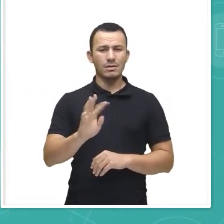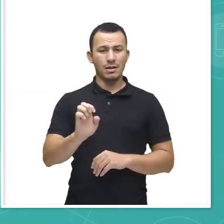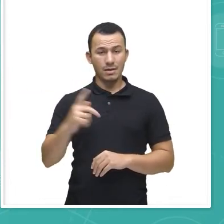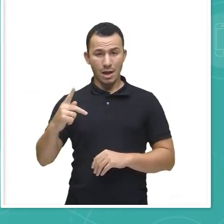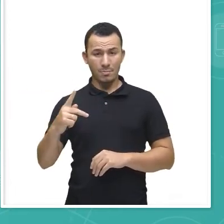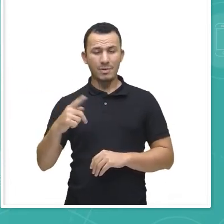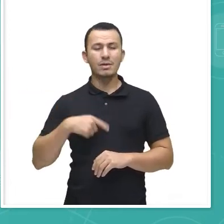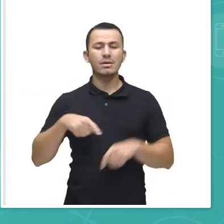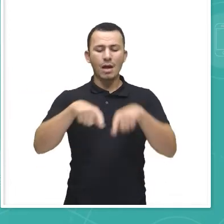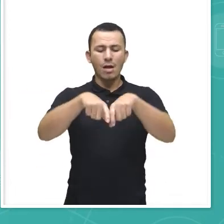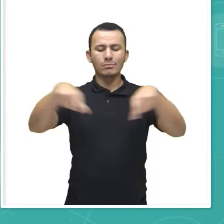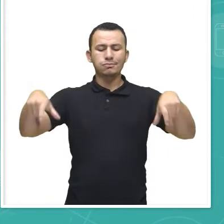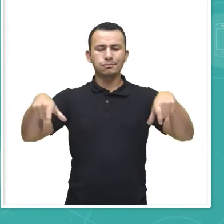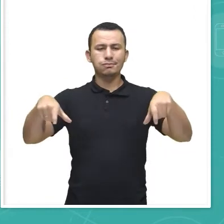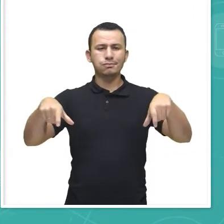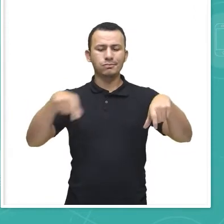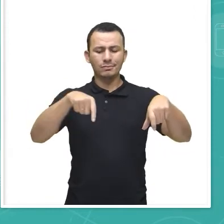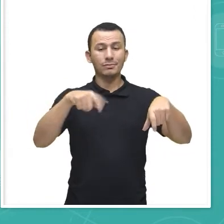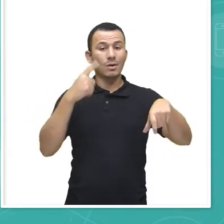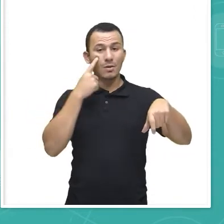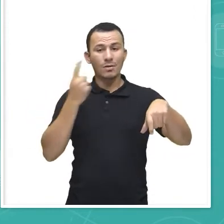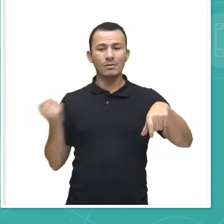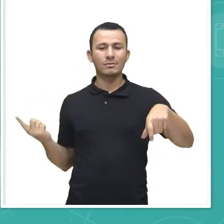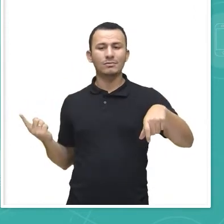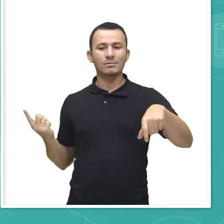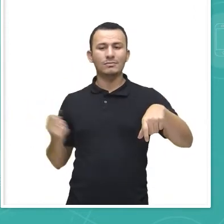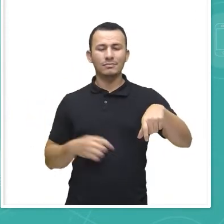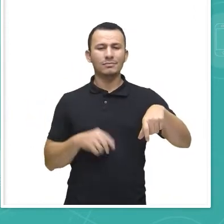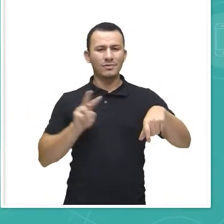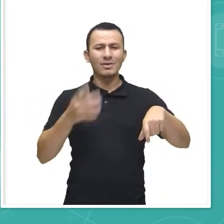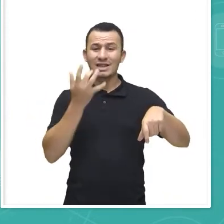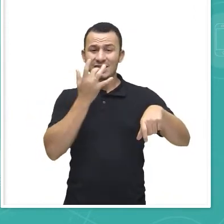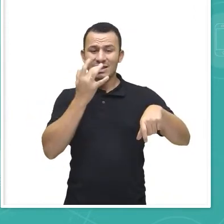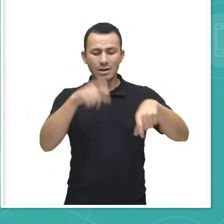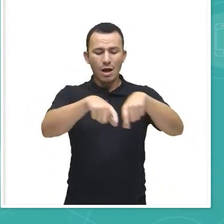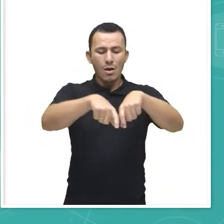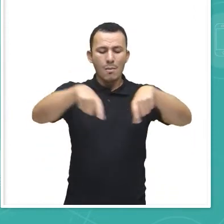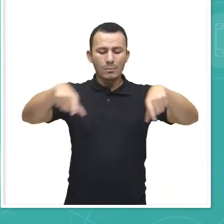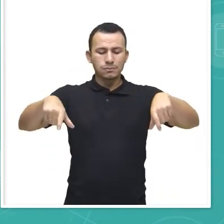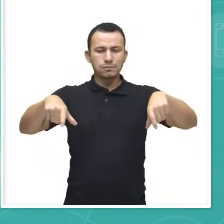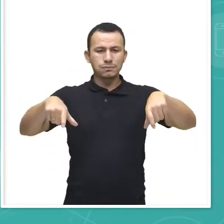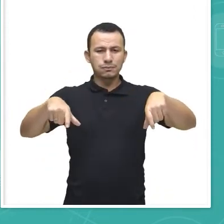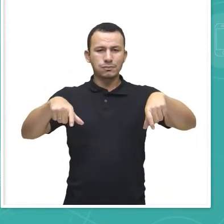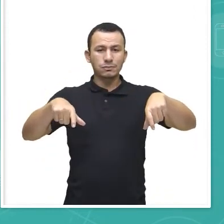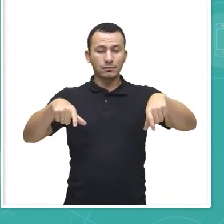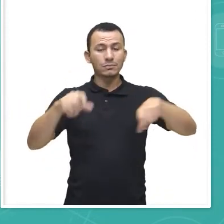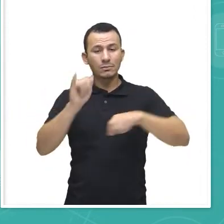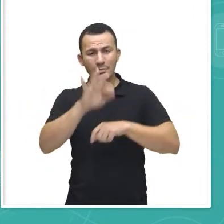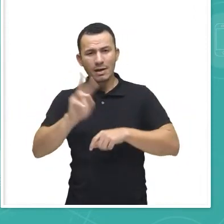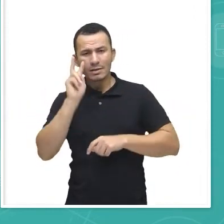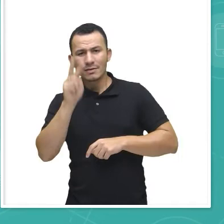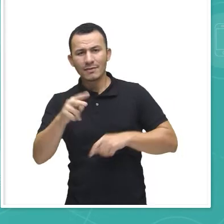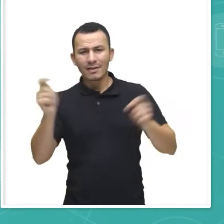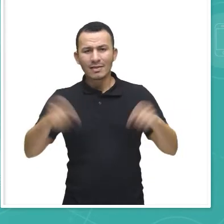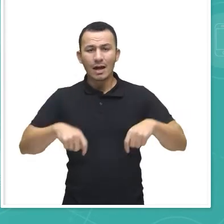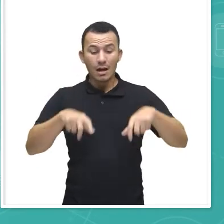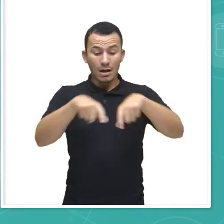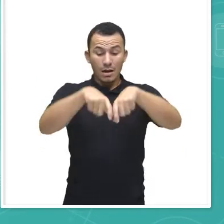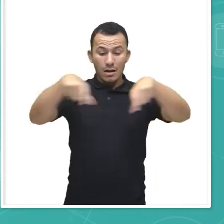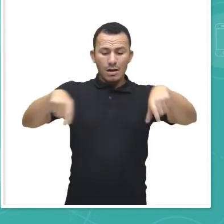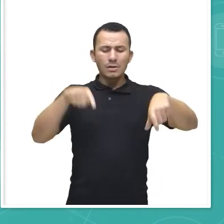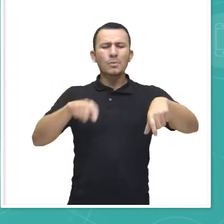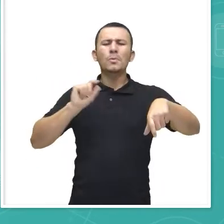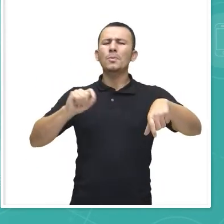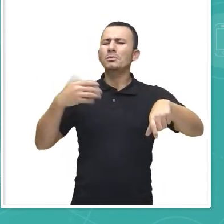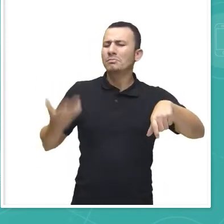frequente nas academias, que é esse caixotezinho plástico aqui que vocês estão vendo na imagem. Então, no step, é